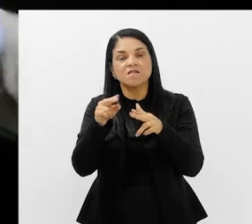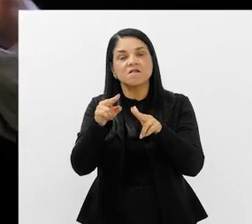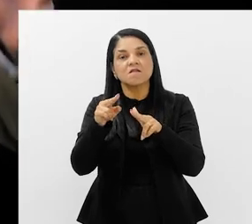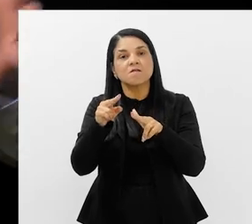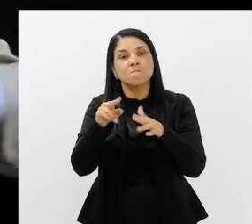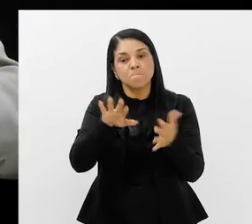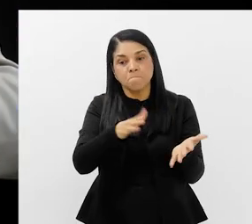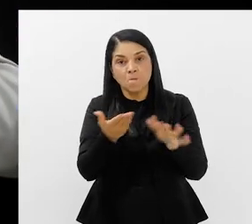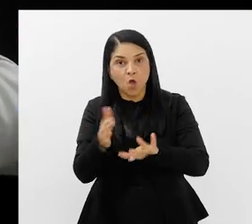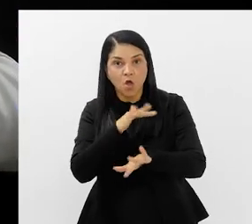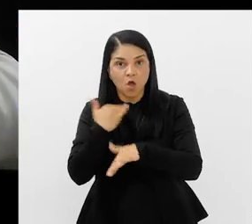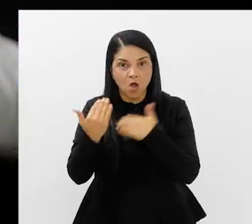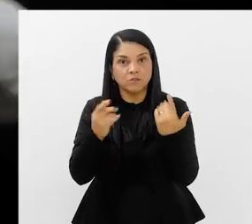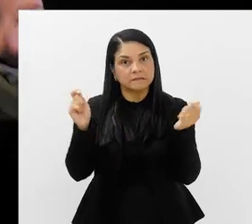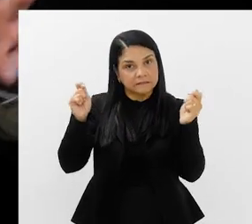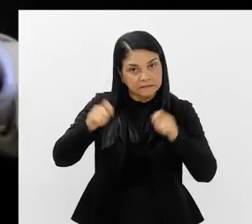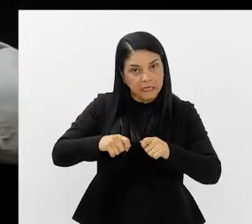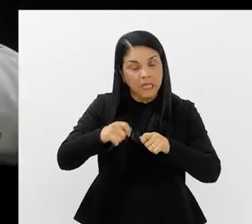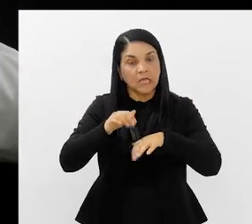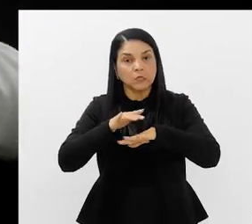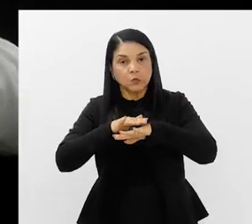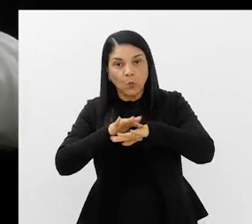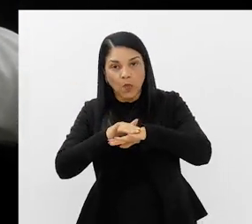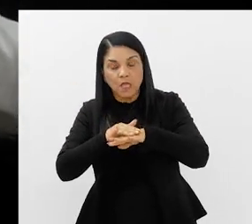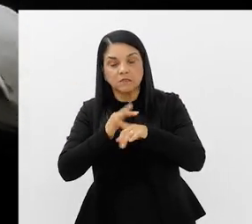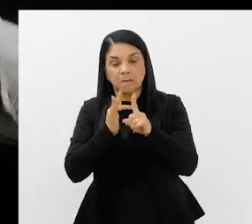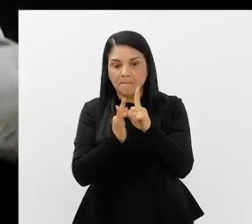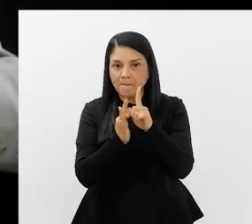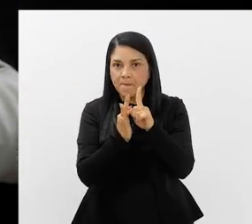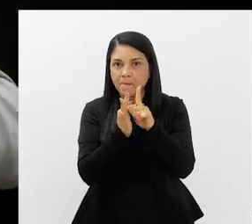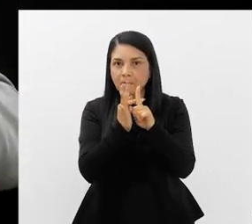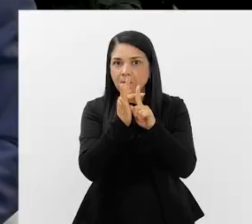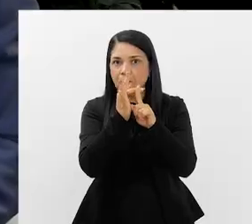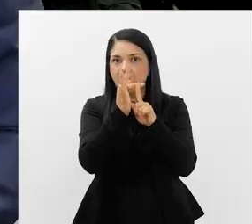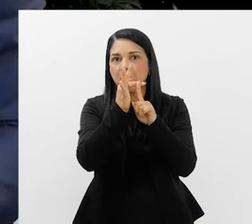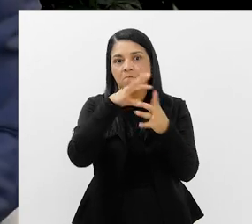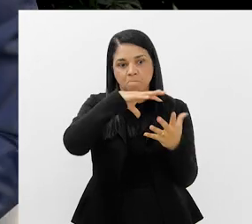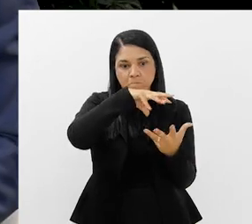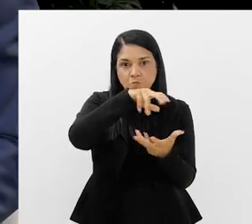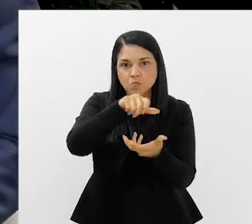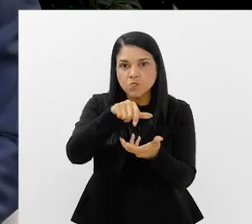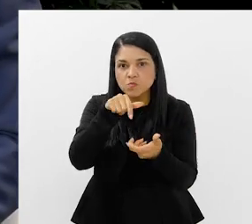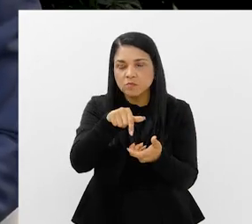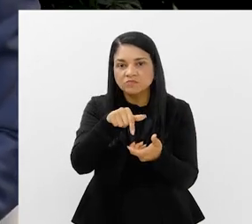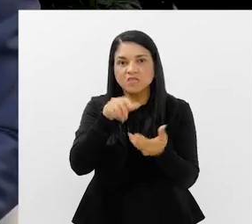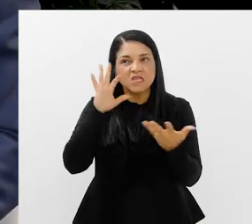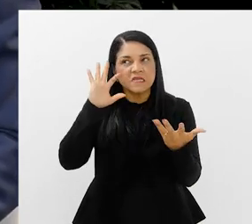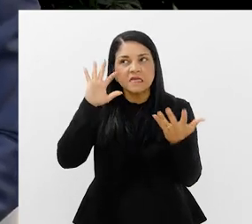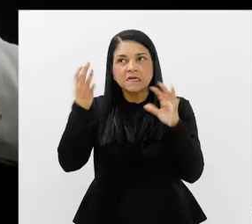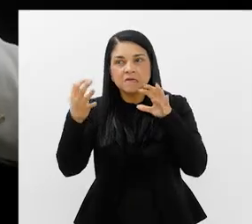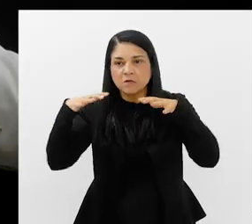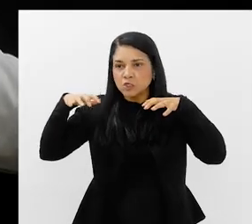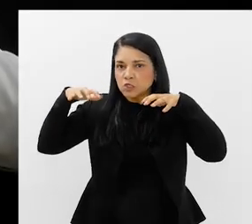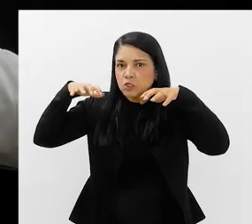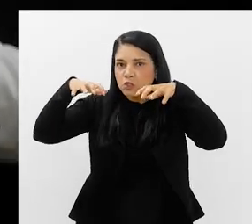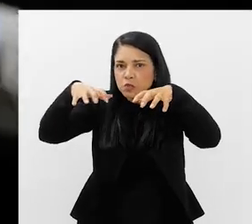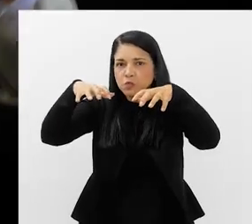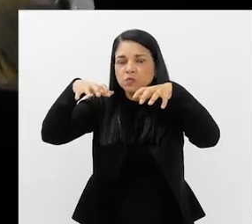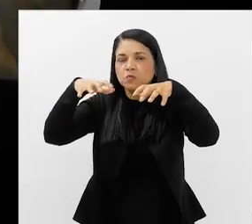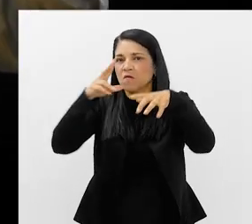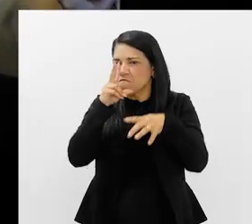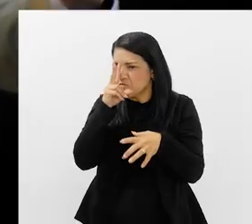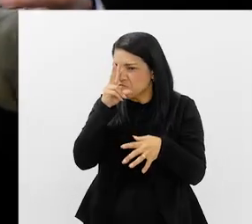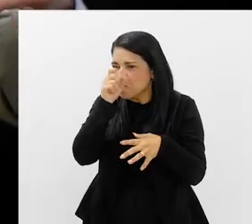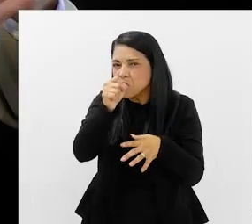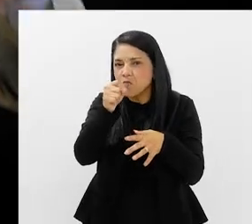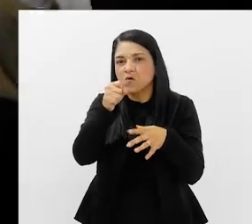que causa, que vai causar morte, vai causar doenças, aumento da temperatura, aumento, né, da temperatura, climas, chuvas